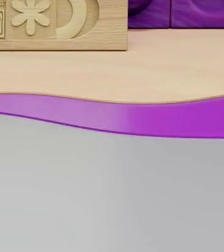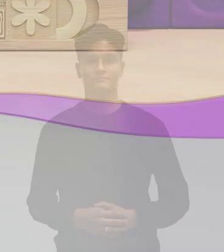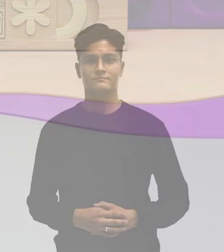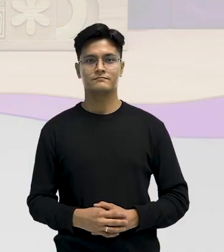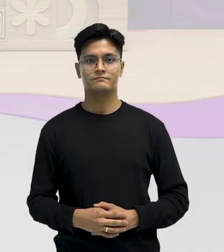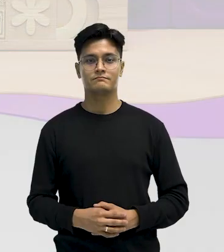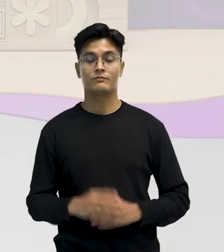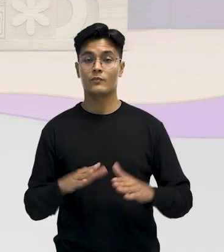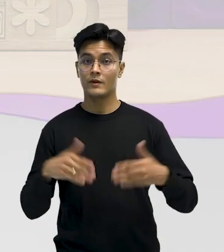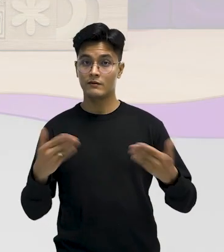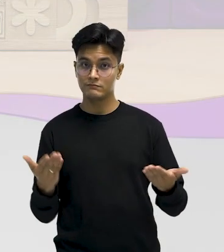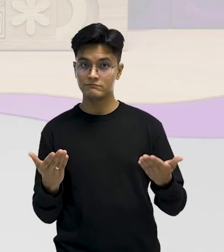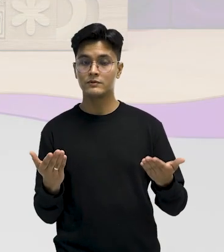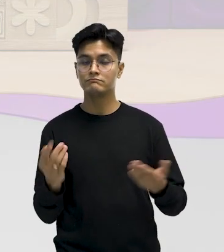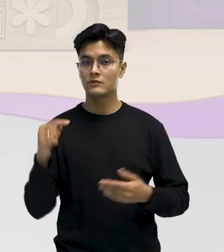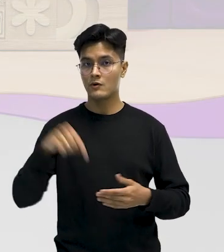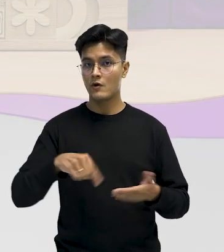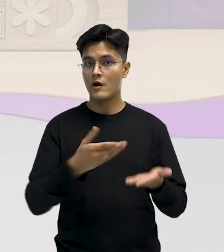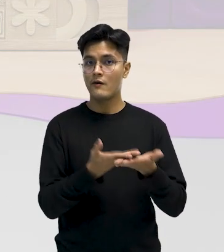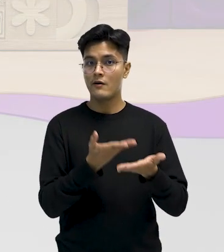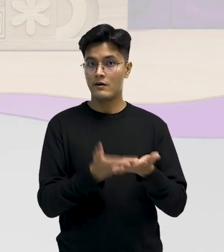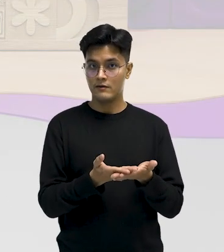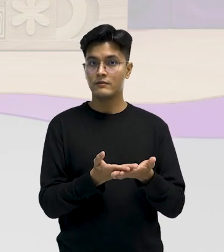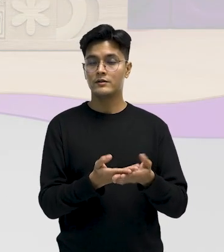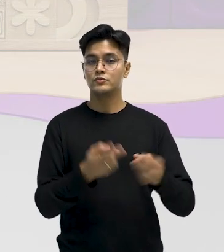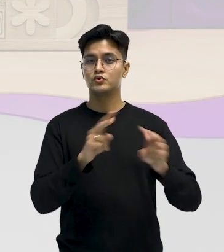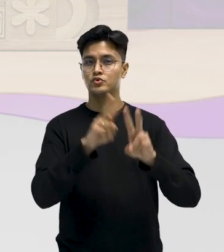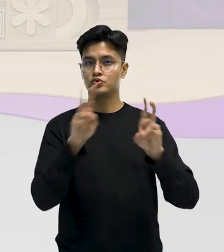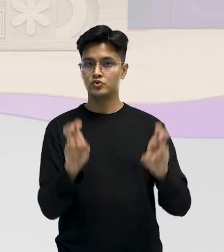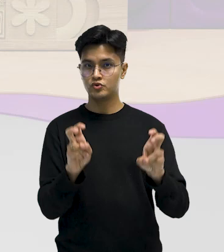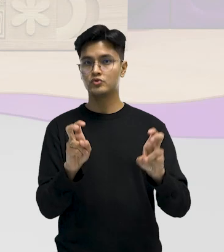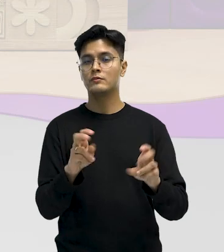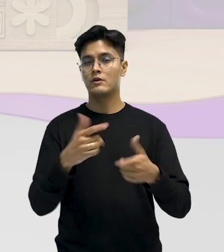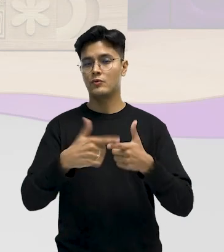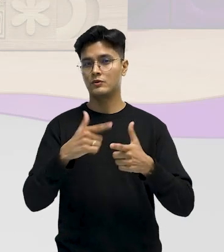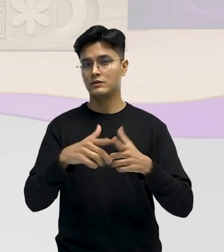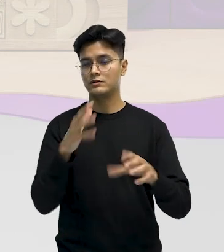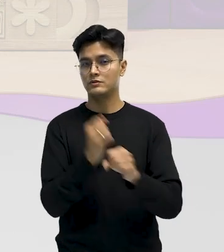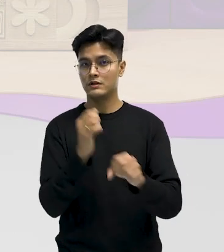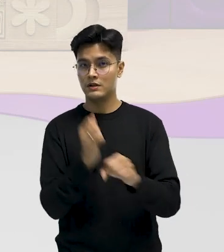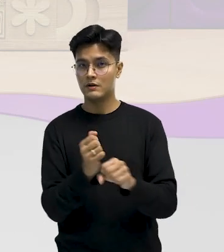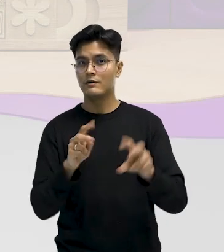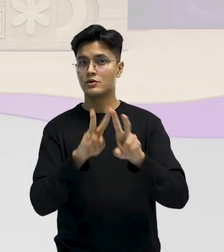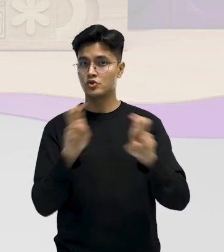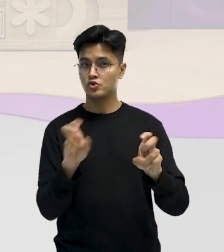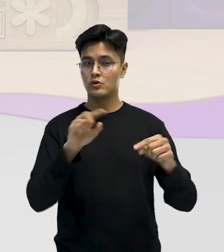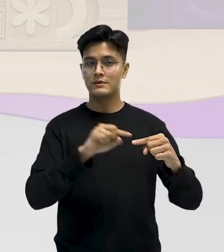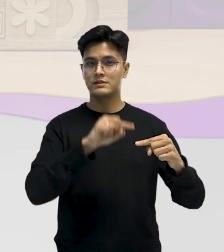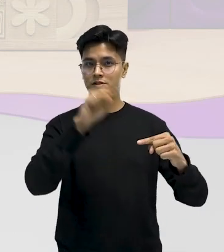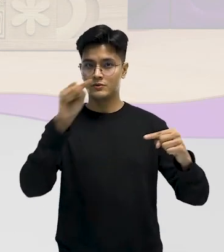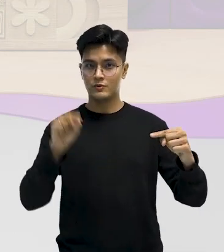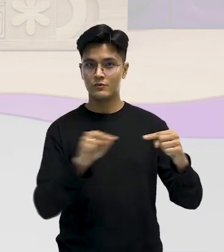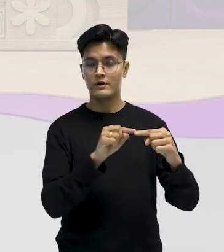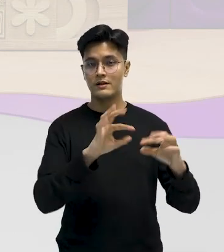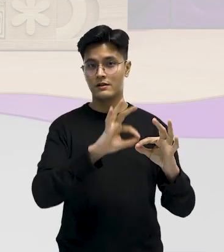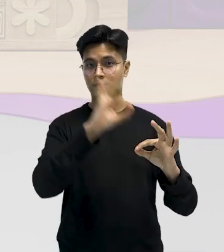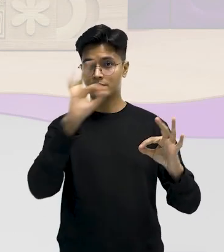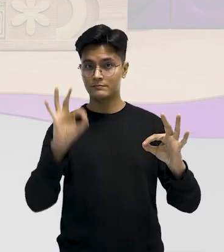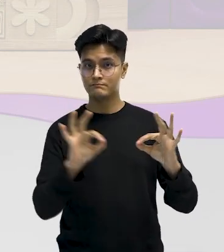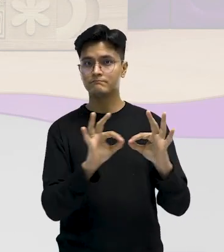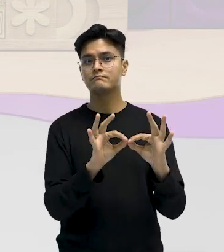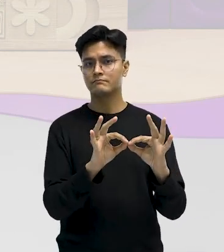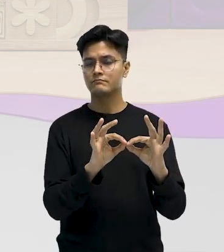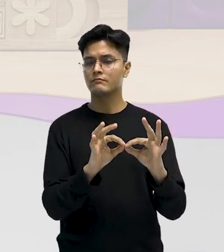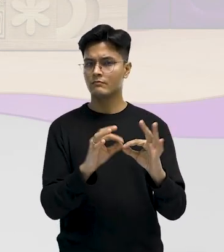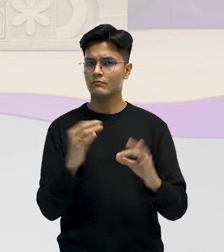Então, pessoal, esta aula vai tratar da resolução de problemas sobre o comprimento da circunferência. E vale lembrar como que